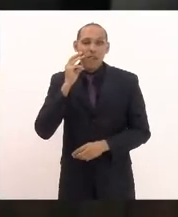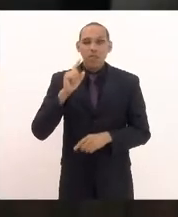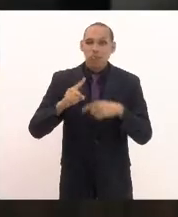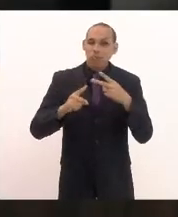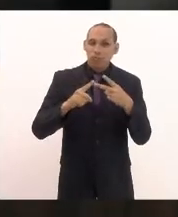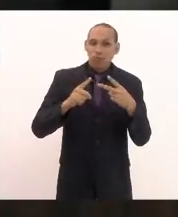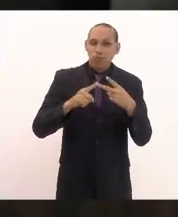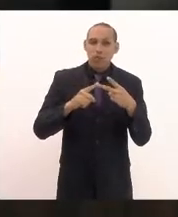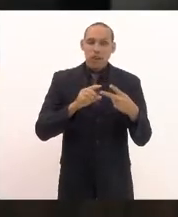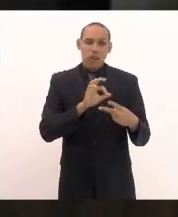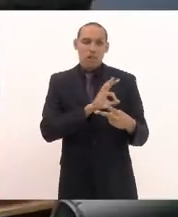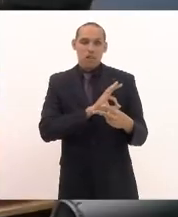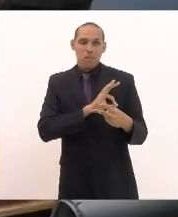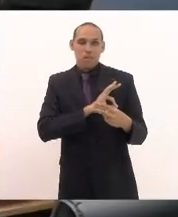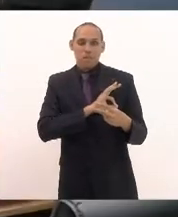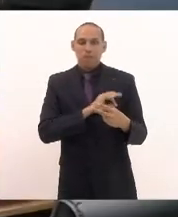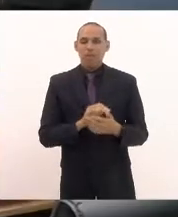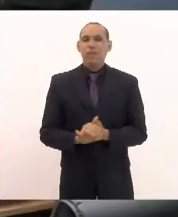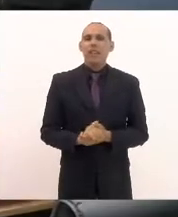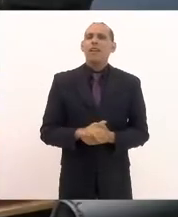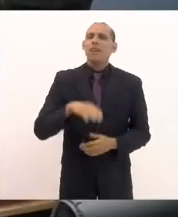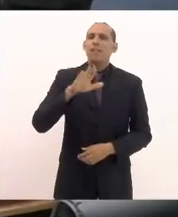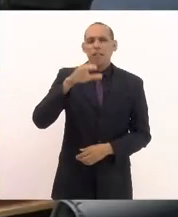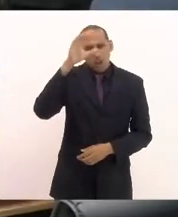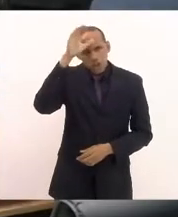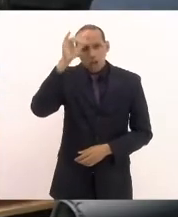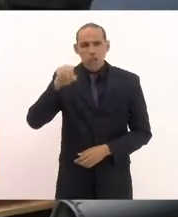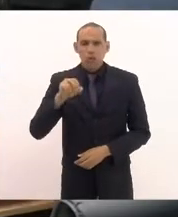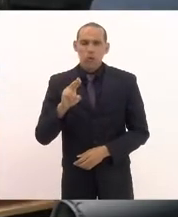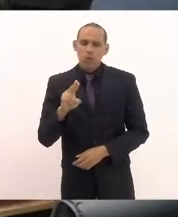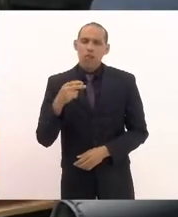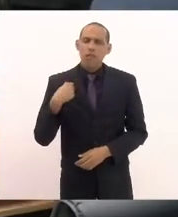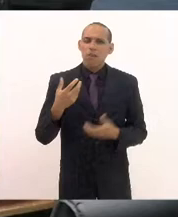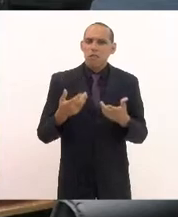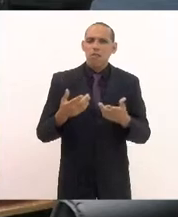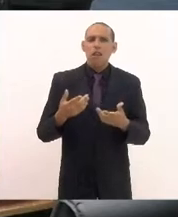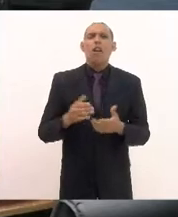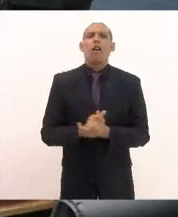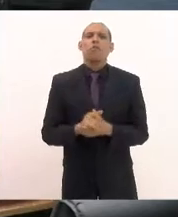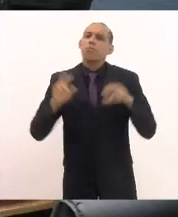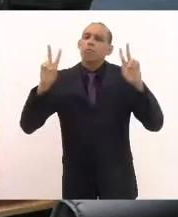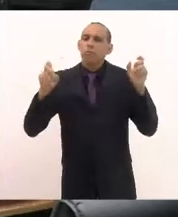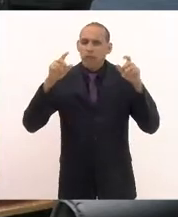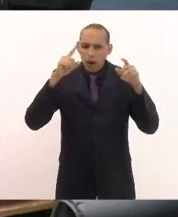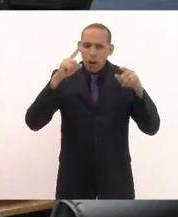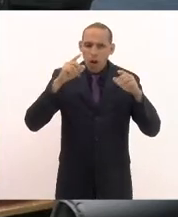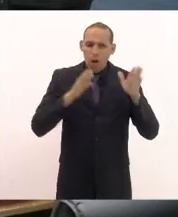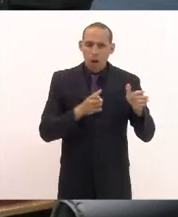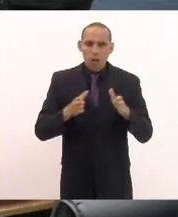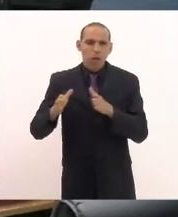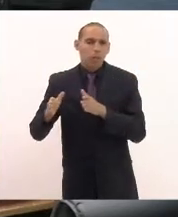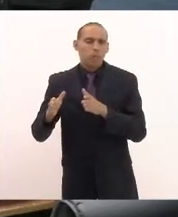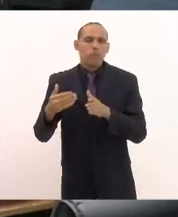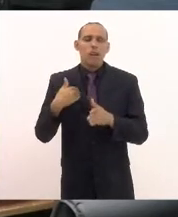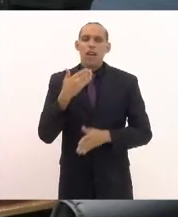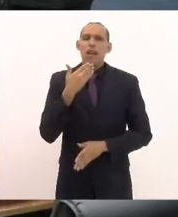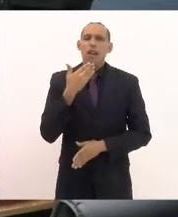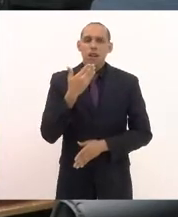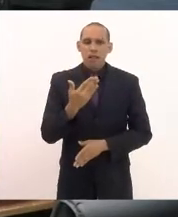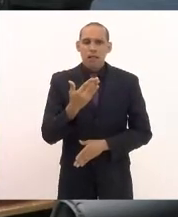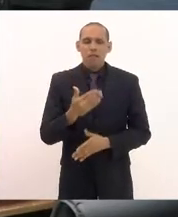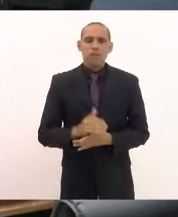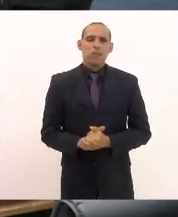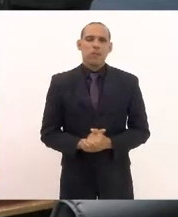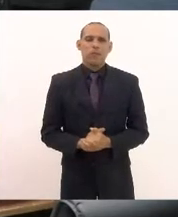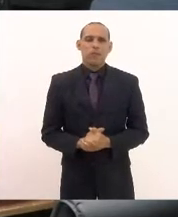Rocha. Deputada Tia Ju, eu quero fazer essa questão de ordem, pedindo a Vossa Excelência